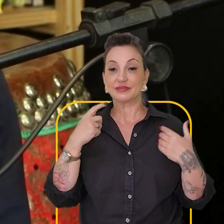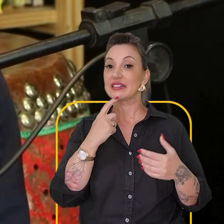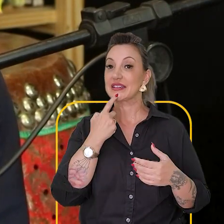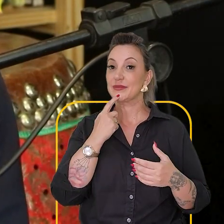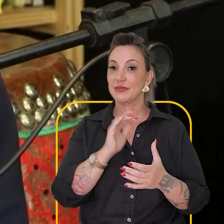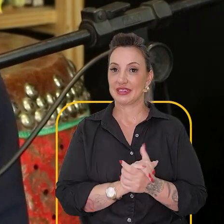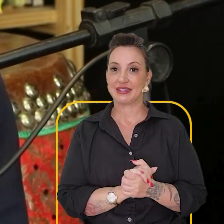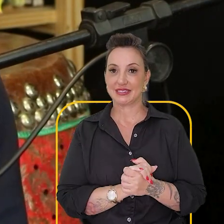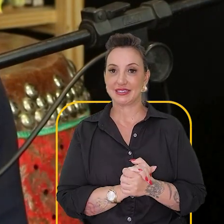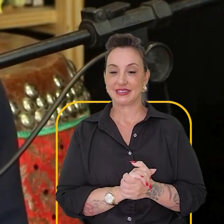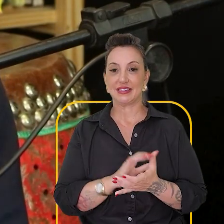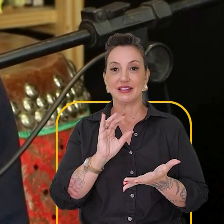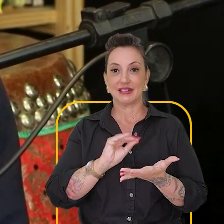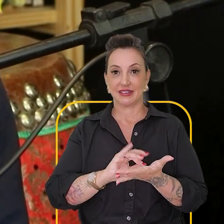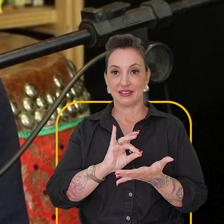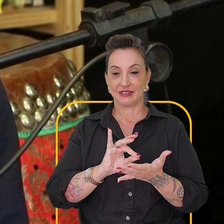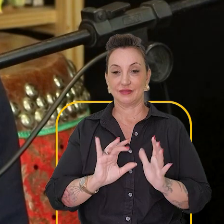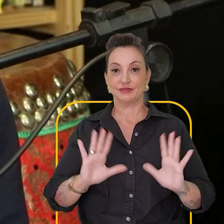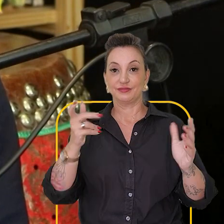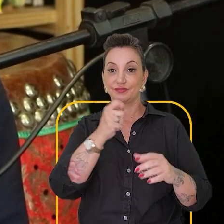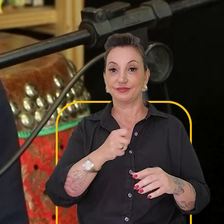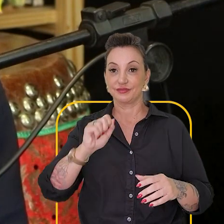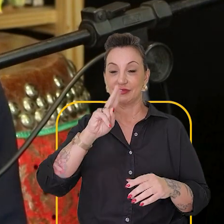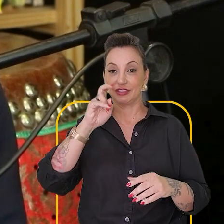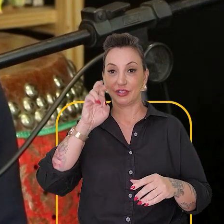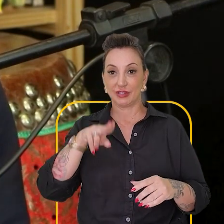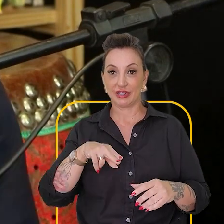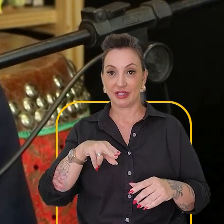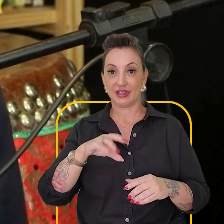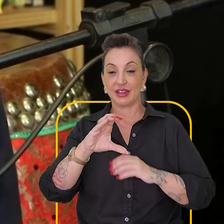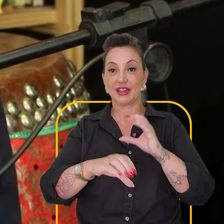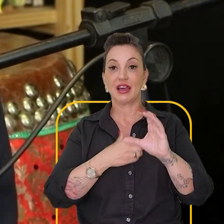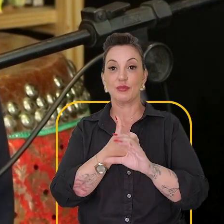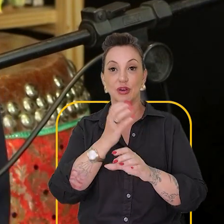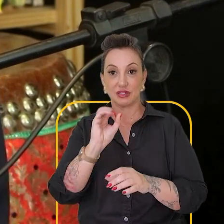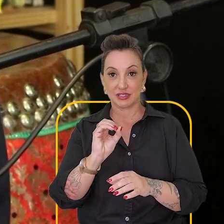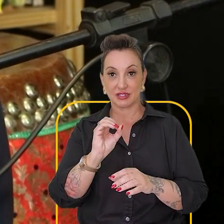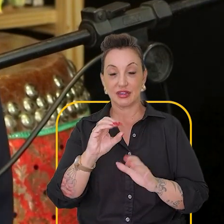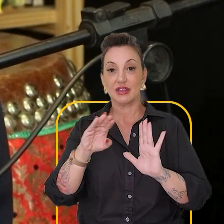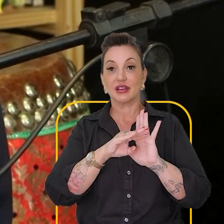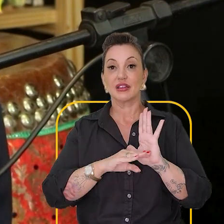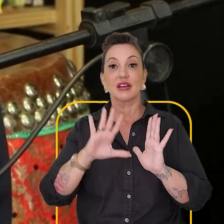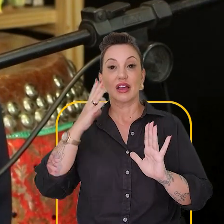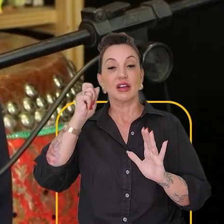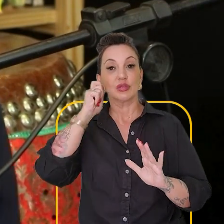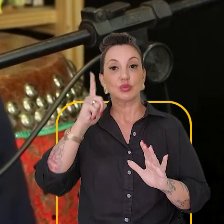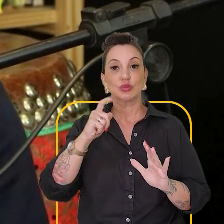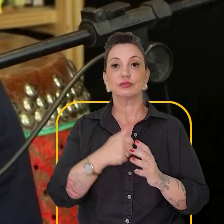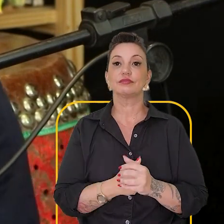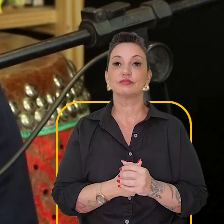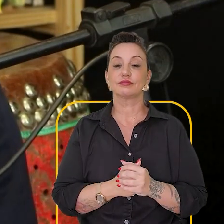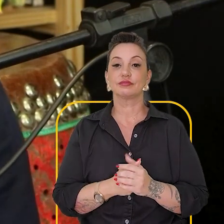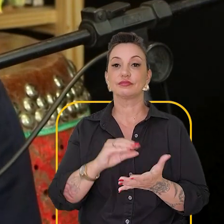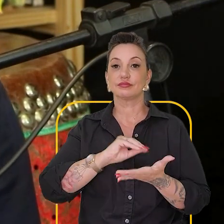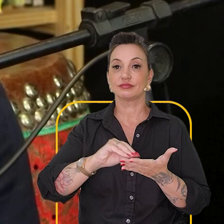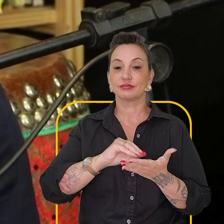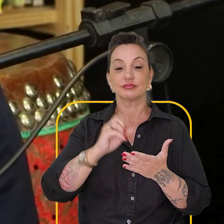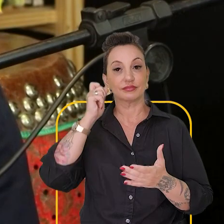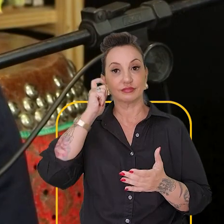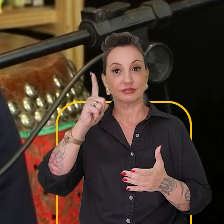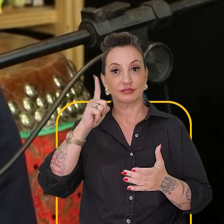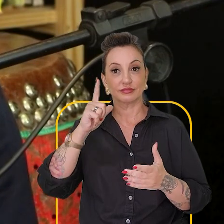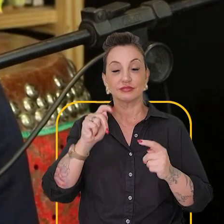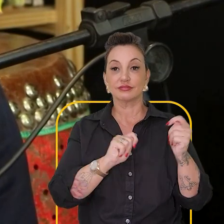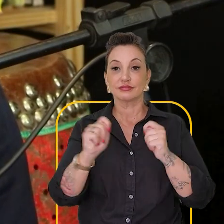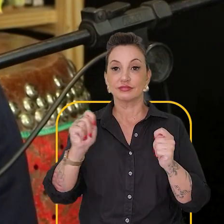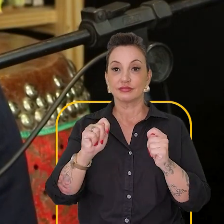eh e Secretaria de Cultura e turismo de Campinas realização da associação xaulin Chan da carbono 60 e